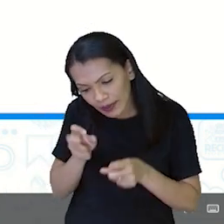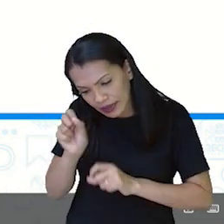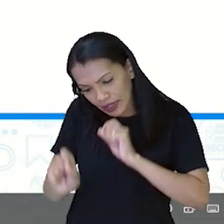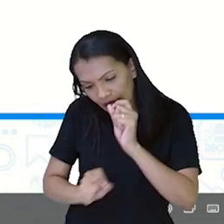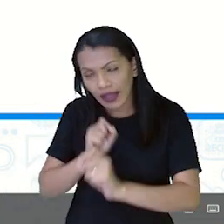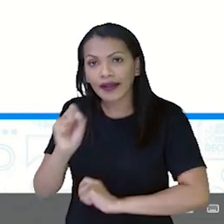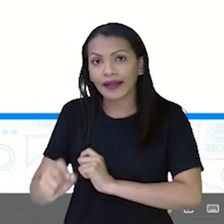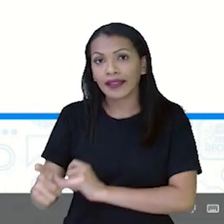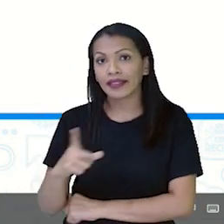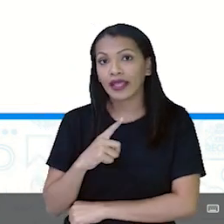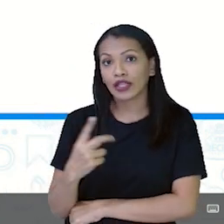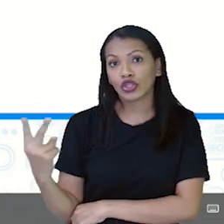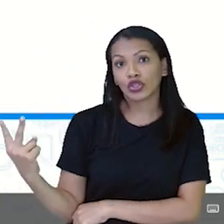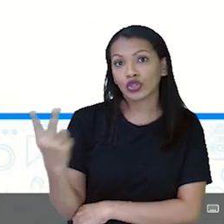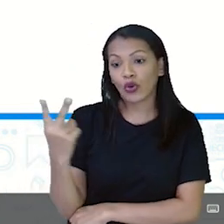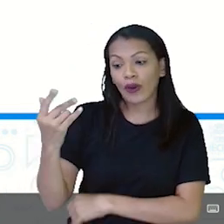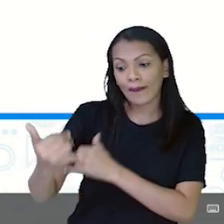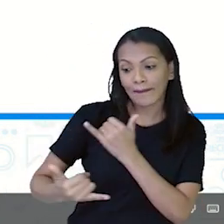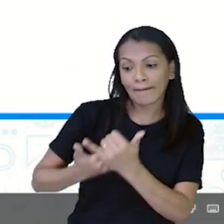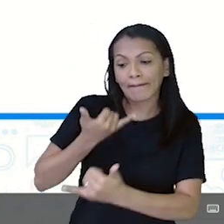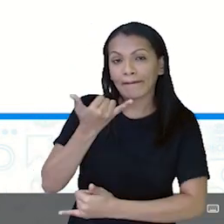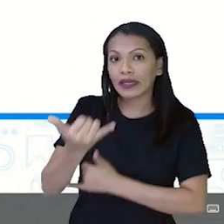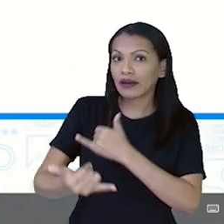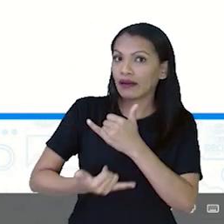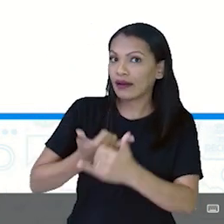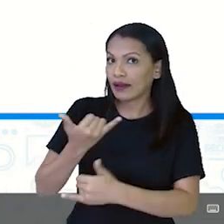que tiveram dois brinquedos